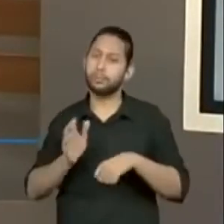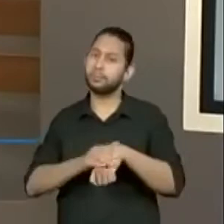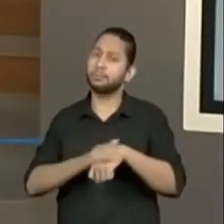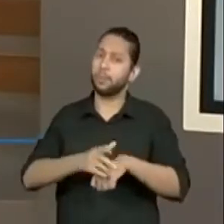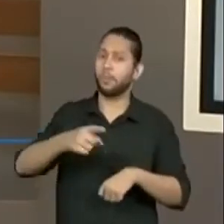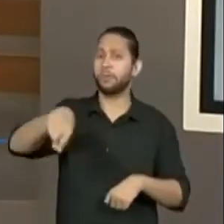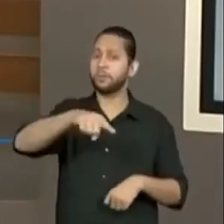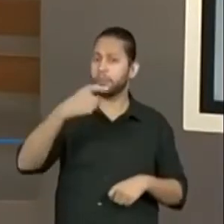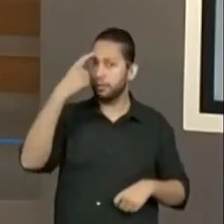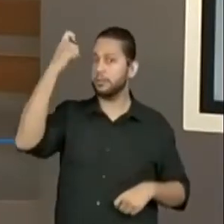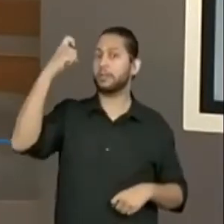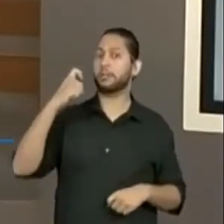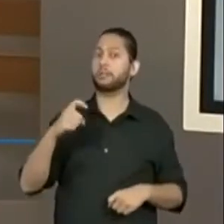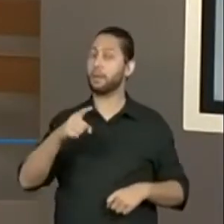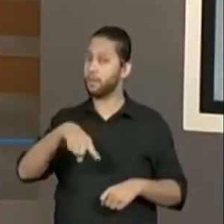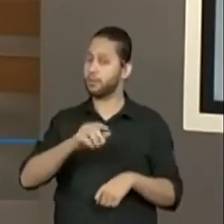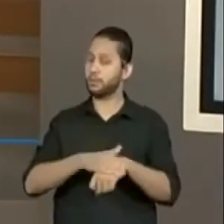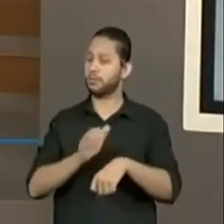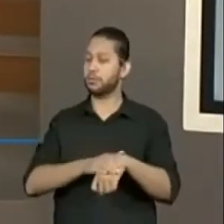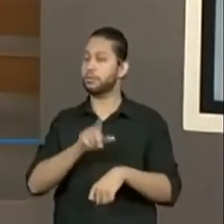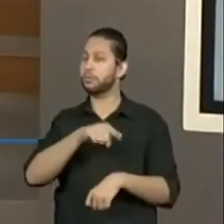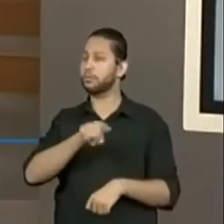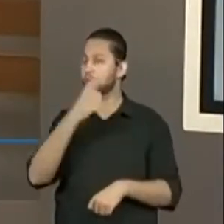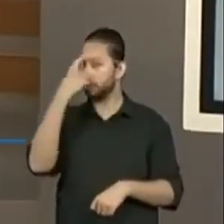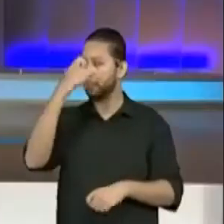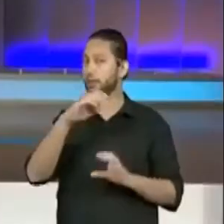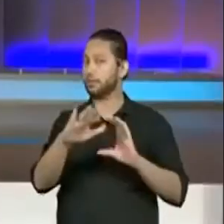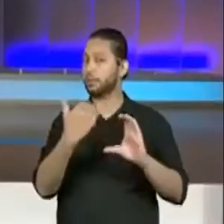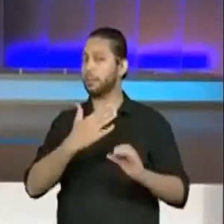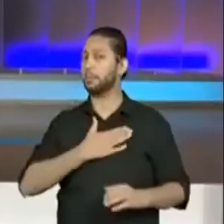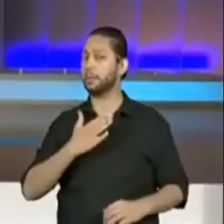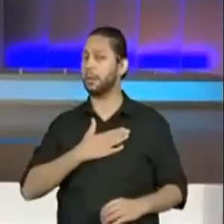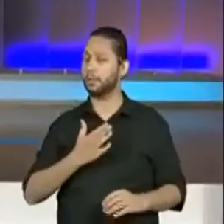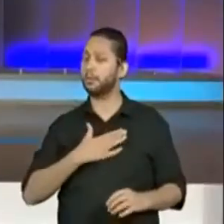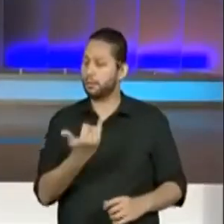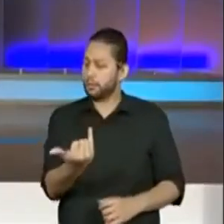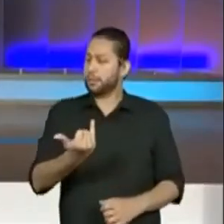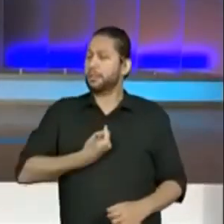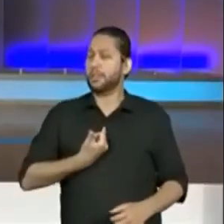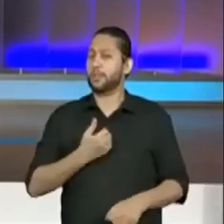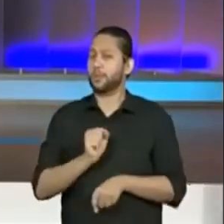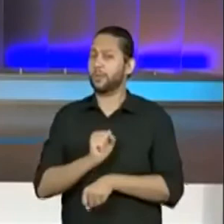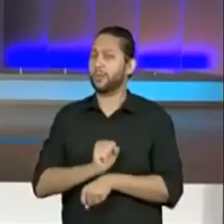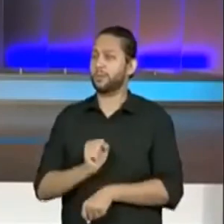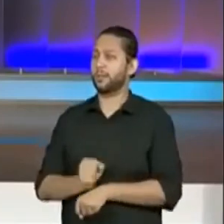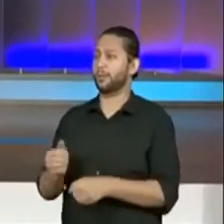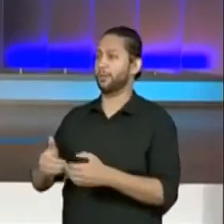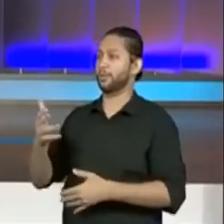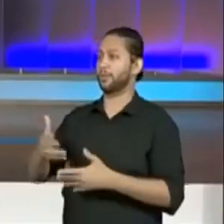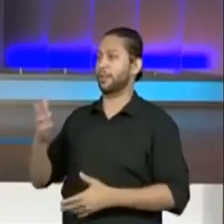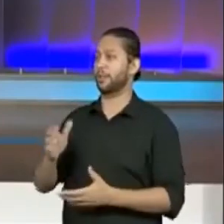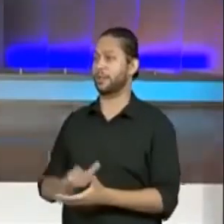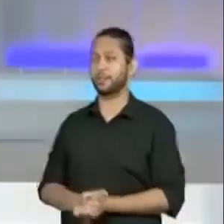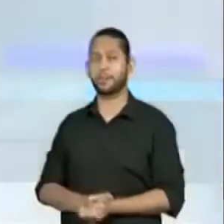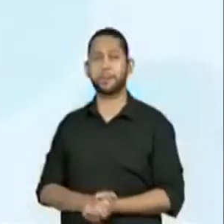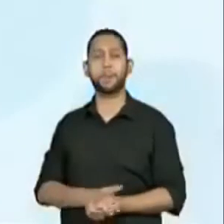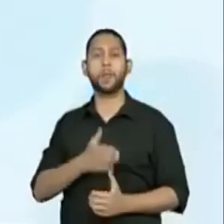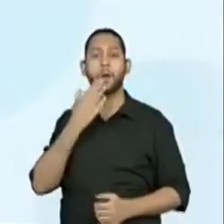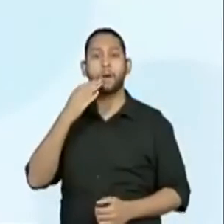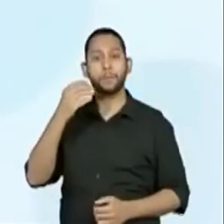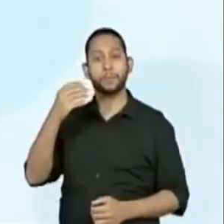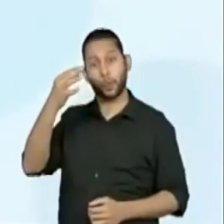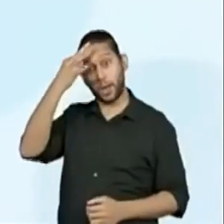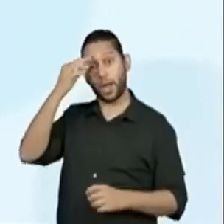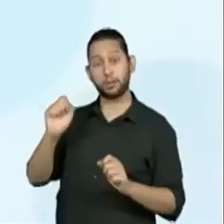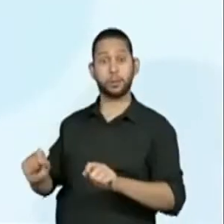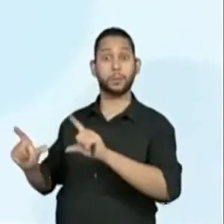com vocês a criatividade tem que vir agora de vocês aí alunos do 4º an o Raptor só vou pedir para olhar que